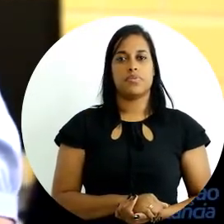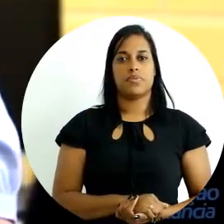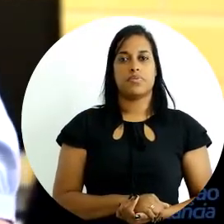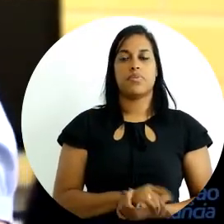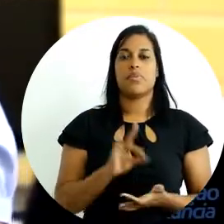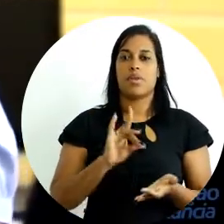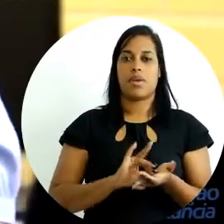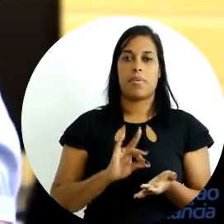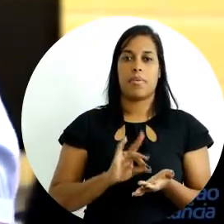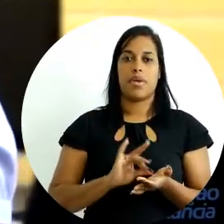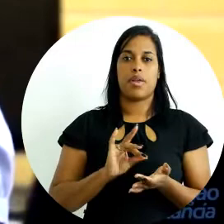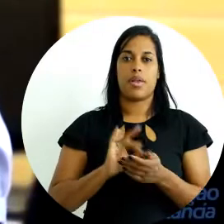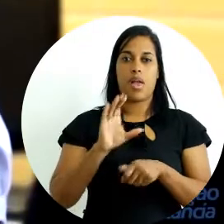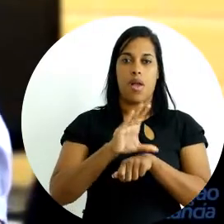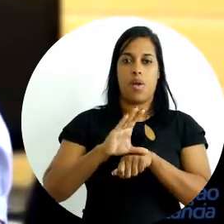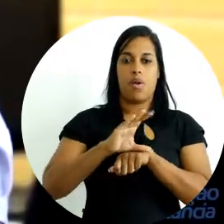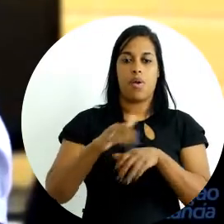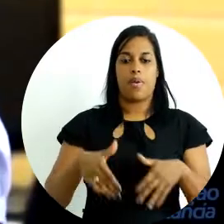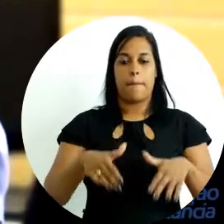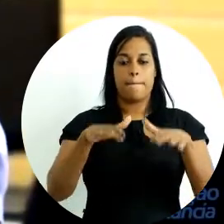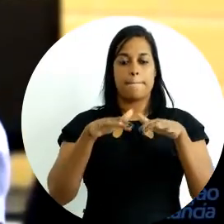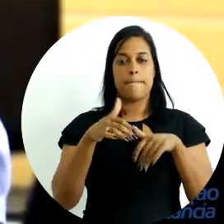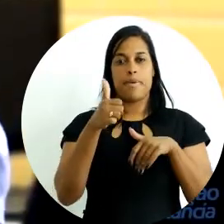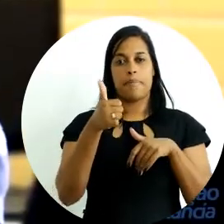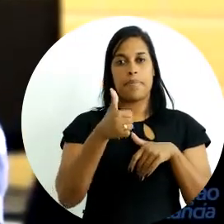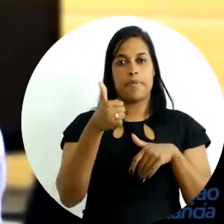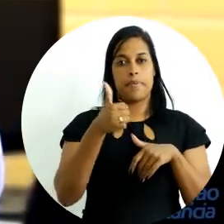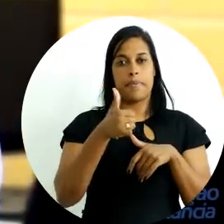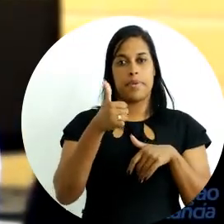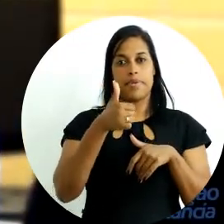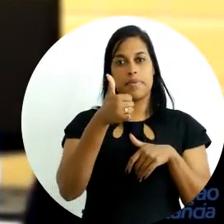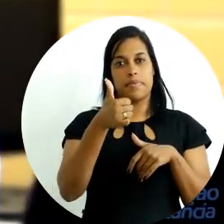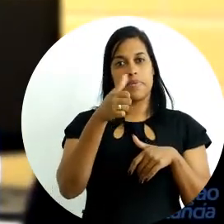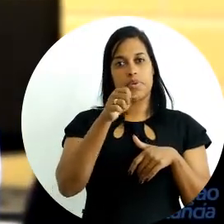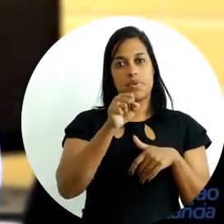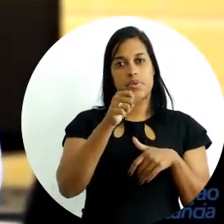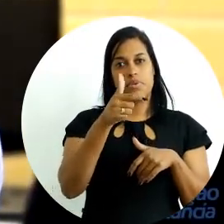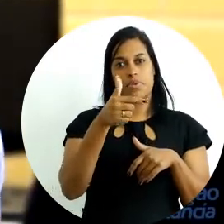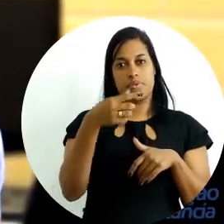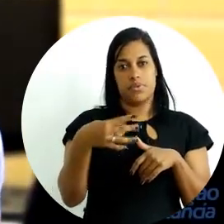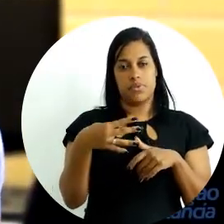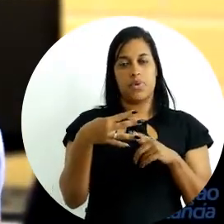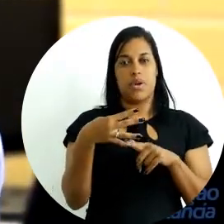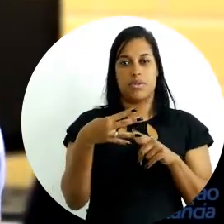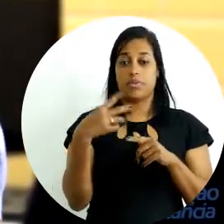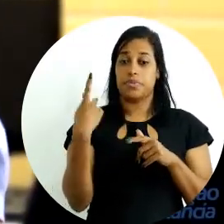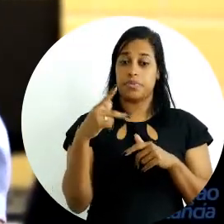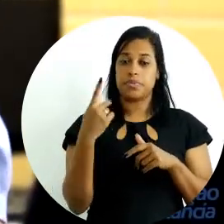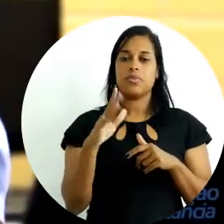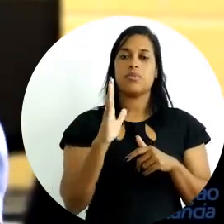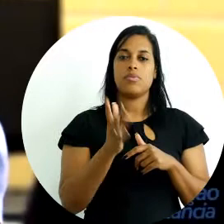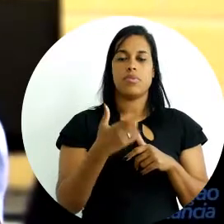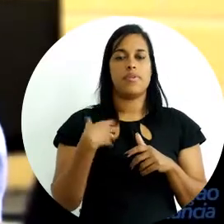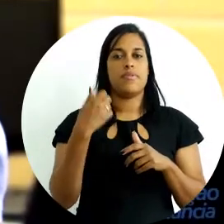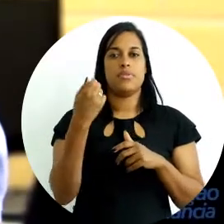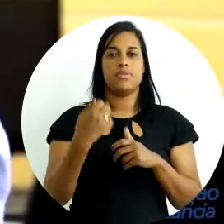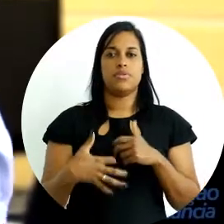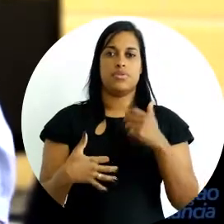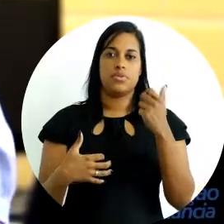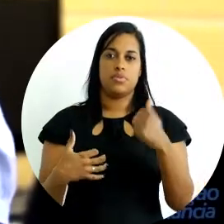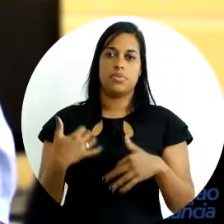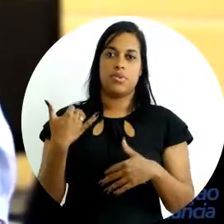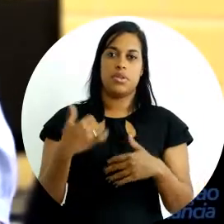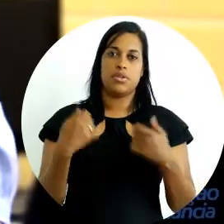é outorgada a Constituição, a primeira Constituição do país, em 1824, e nela já vem